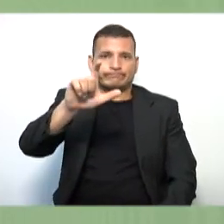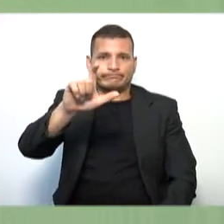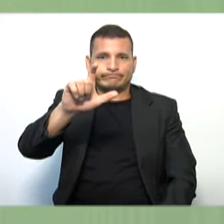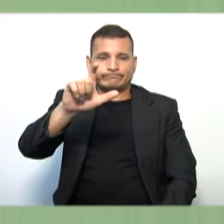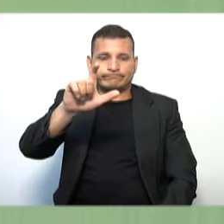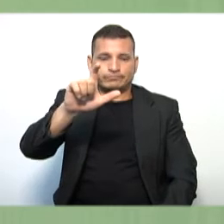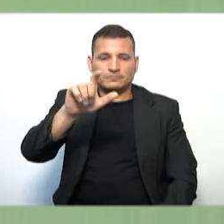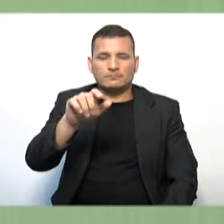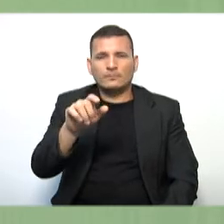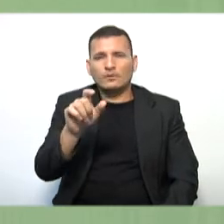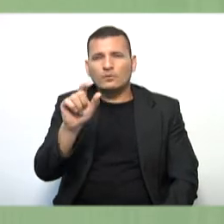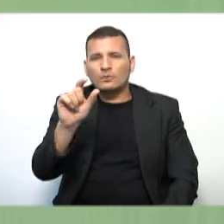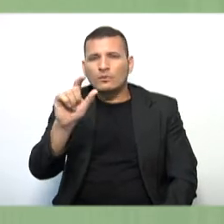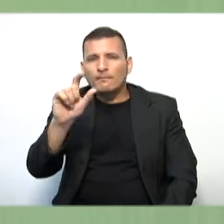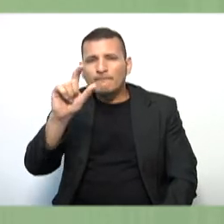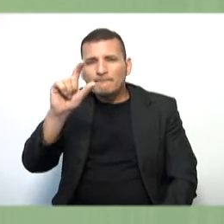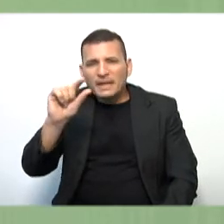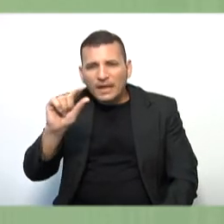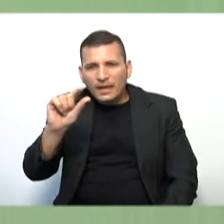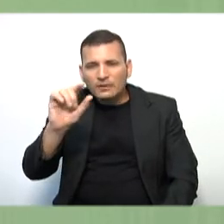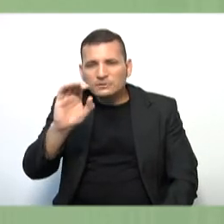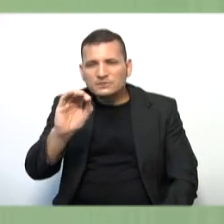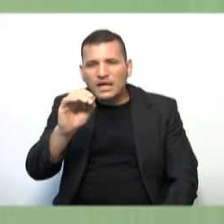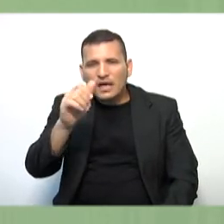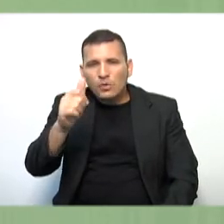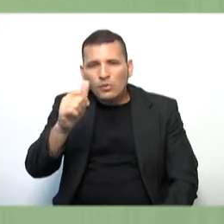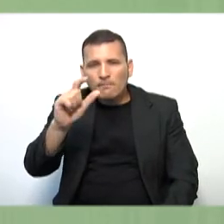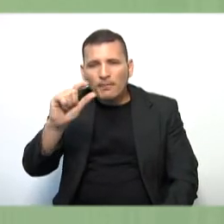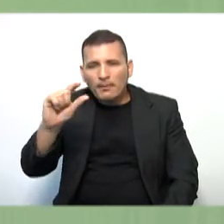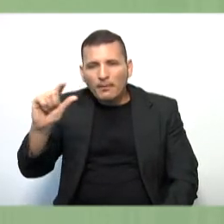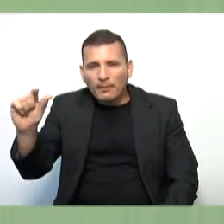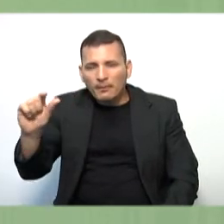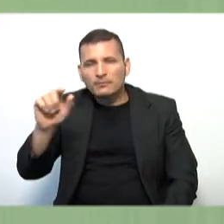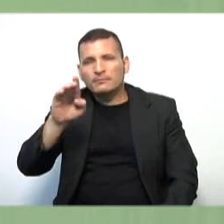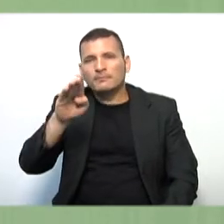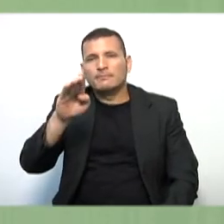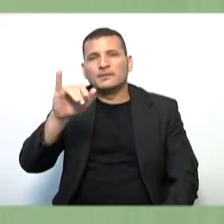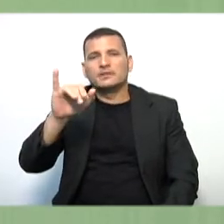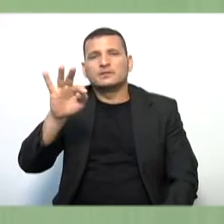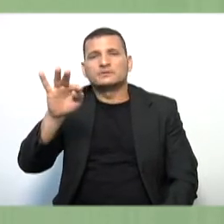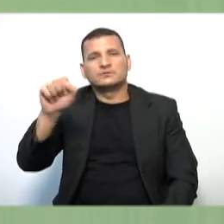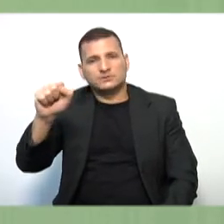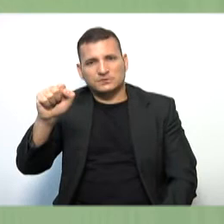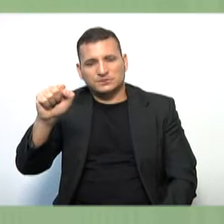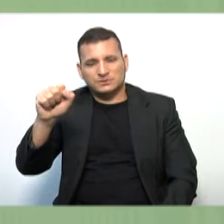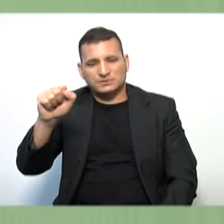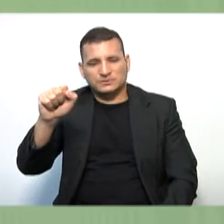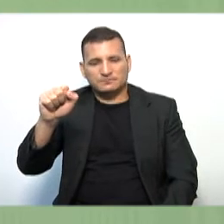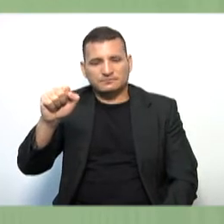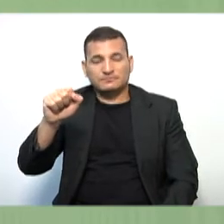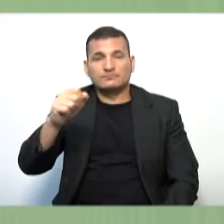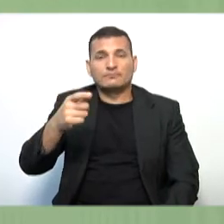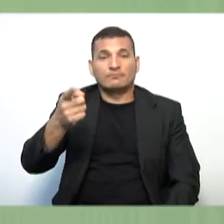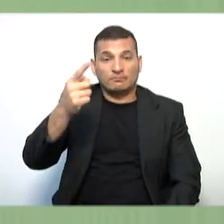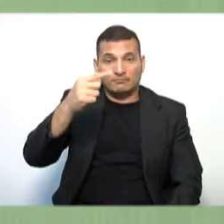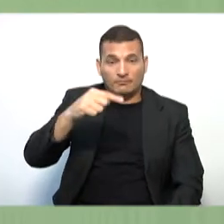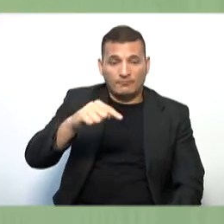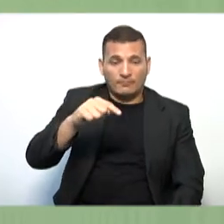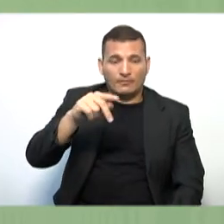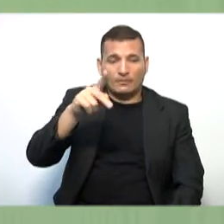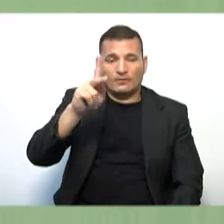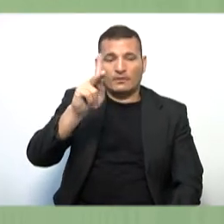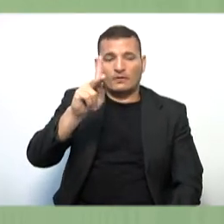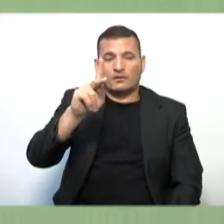por 8 bits e está formando o nosso byte, beleza. Já o próximo é o kilobyte.